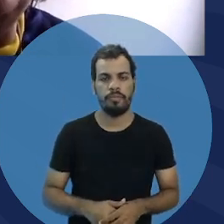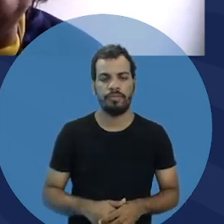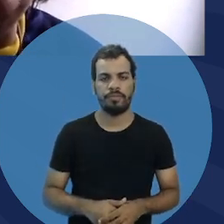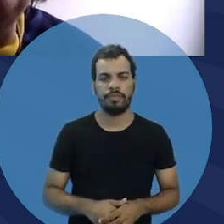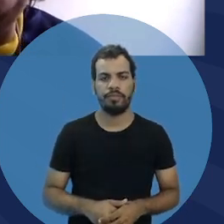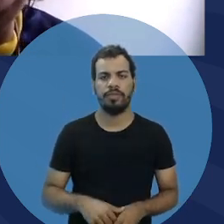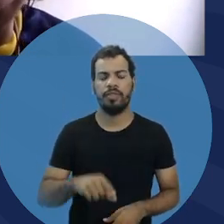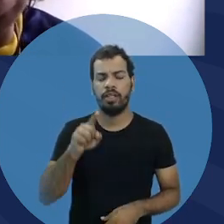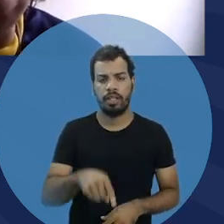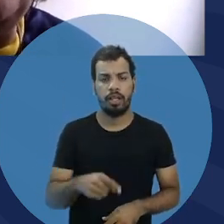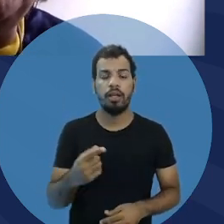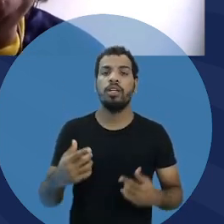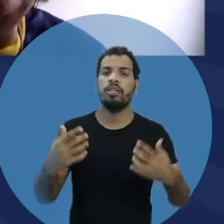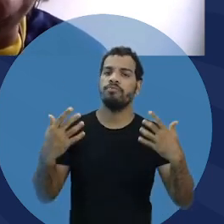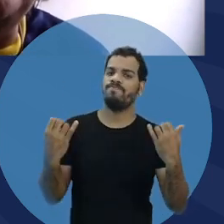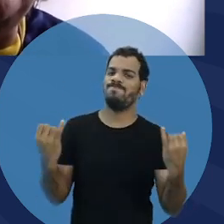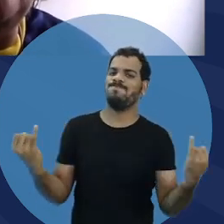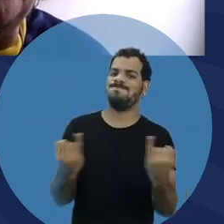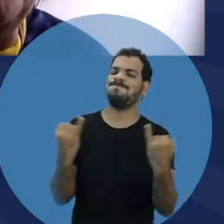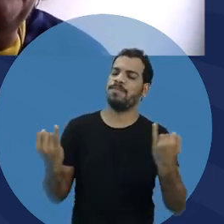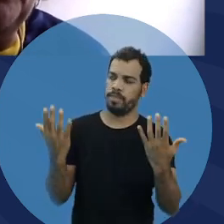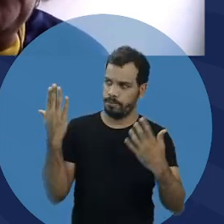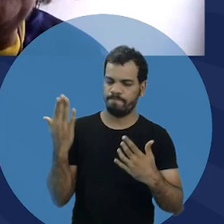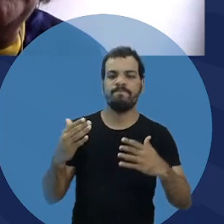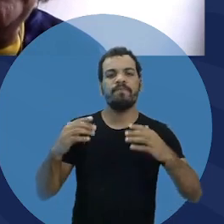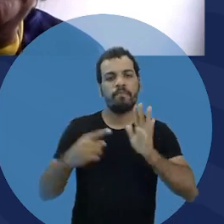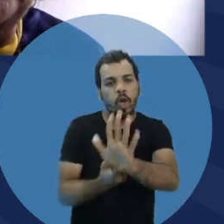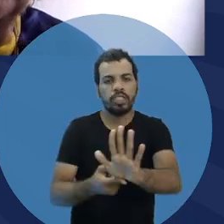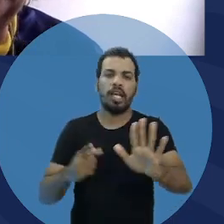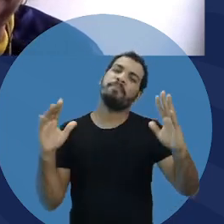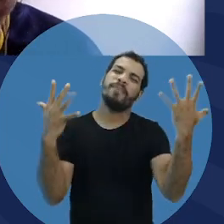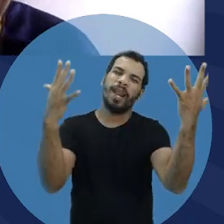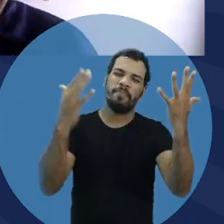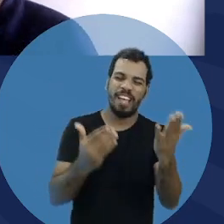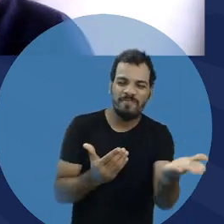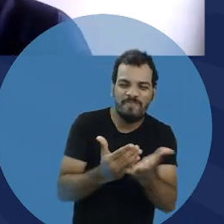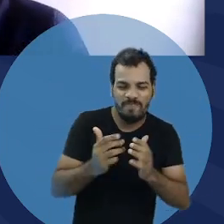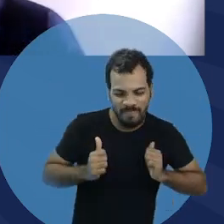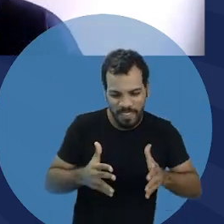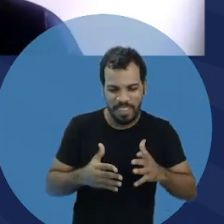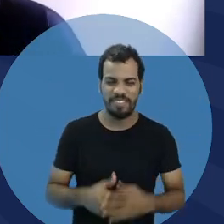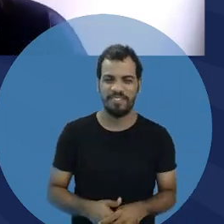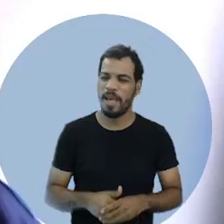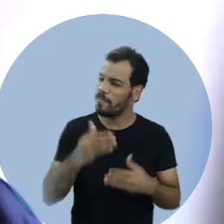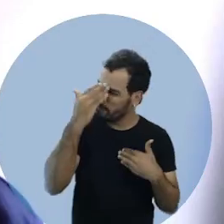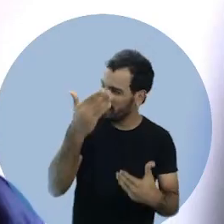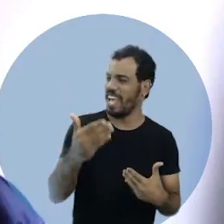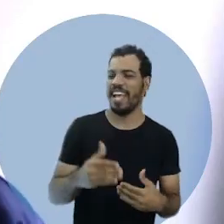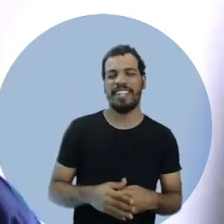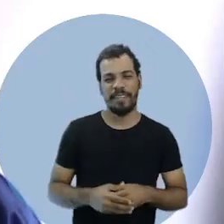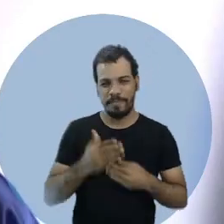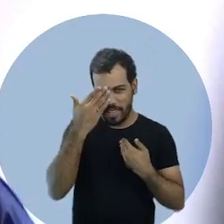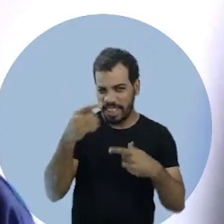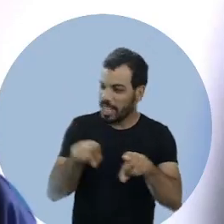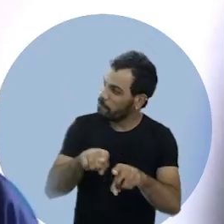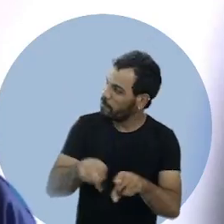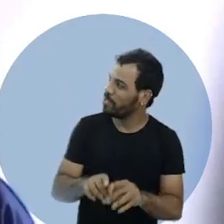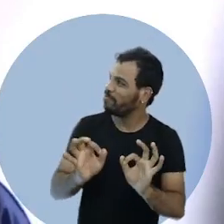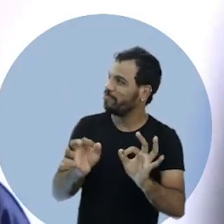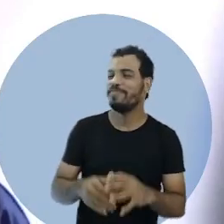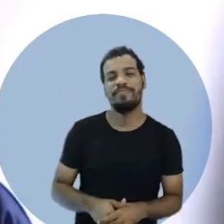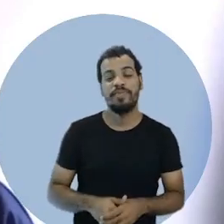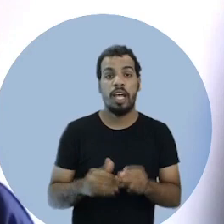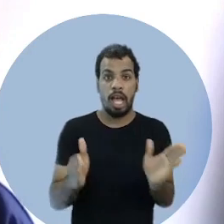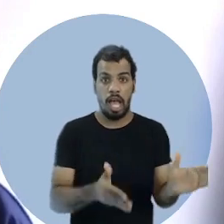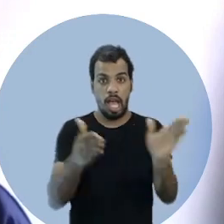pertinente. Parabéns pela iniciativa. Muito obrigada. Obrigada. Obrigada a você também. Na sequência, o Núcleo de